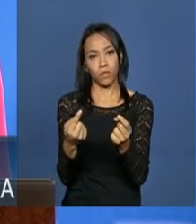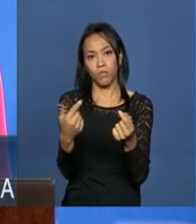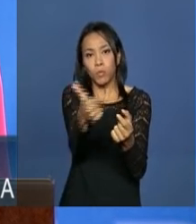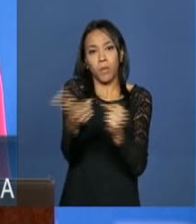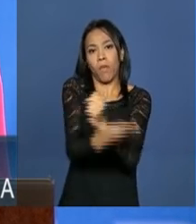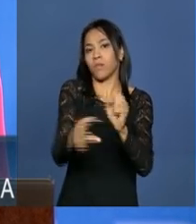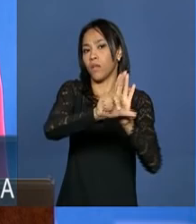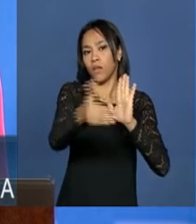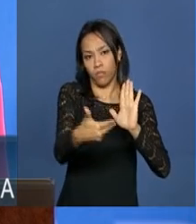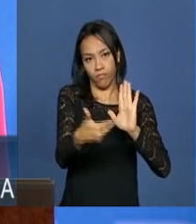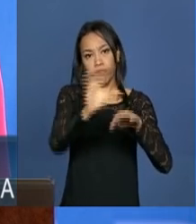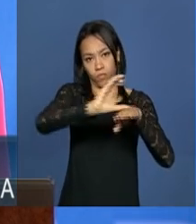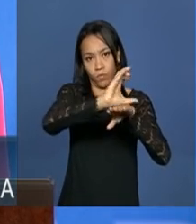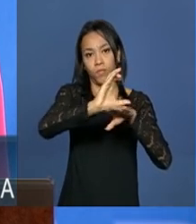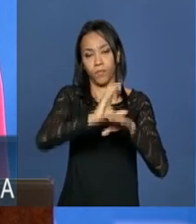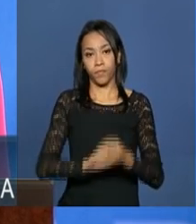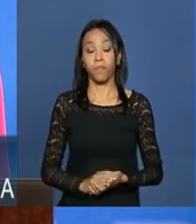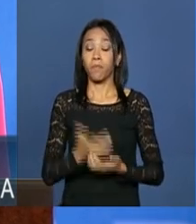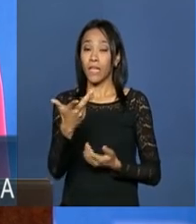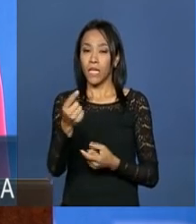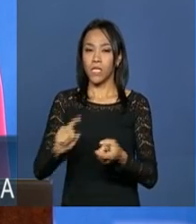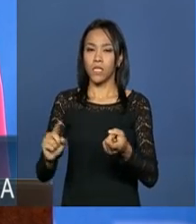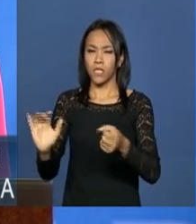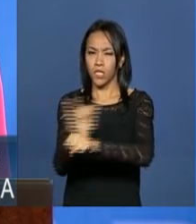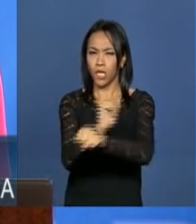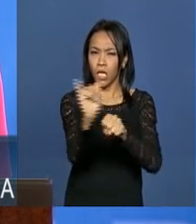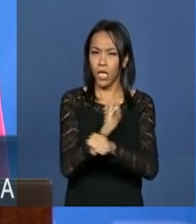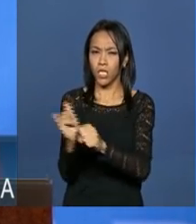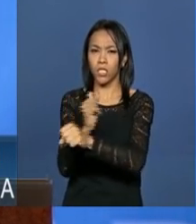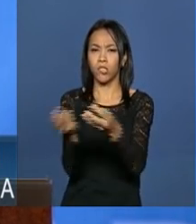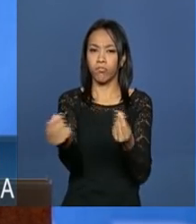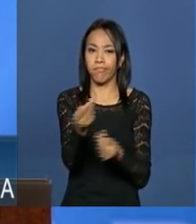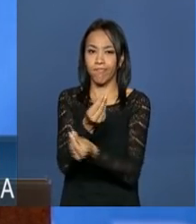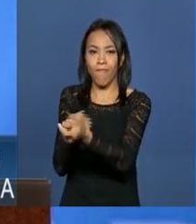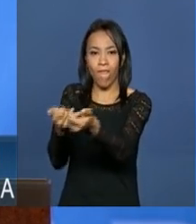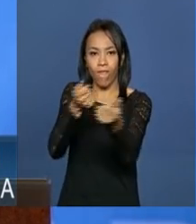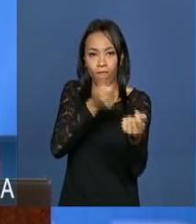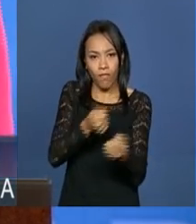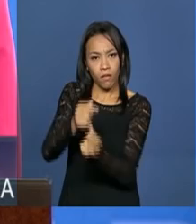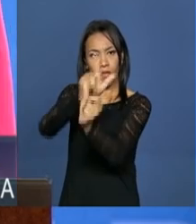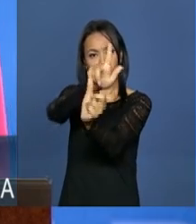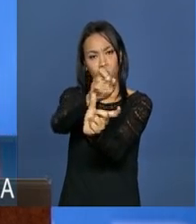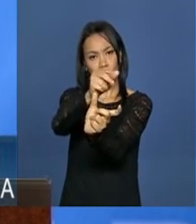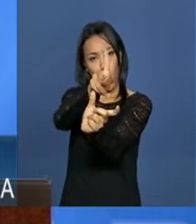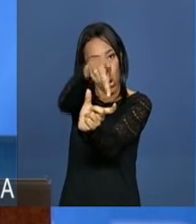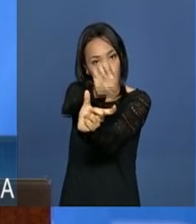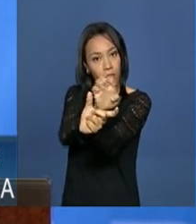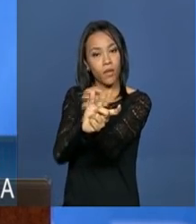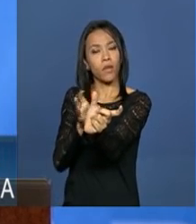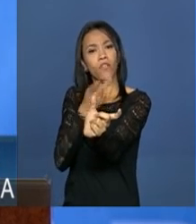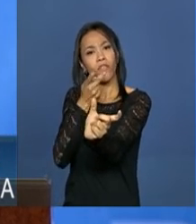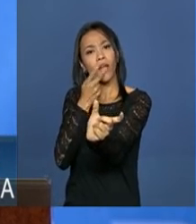golpe na trama gopista. Eu gostaria de destacar também o uso de